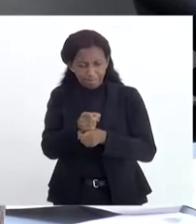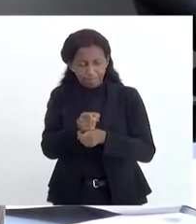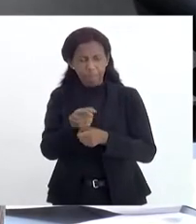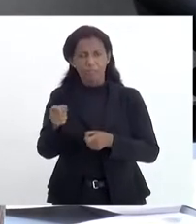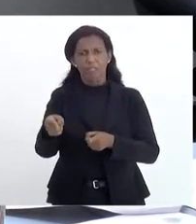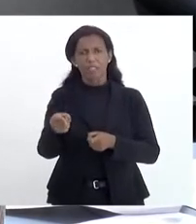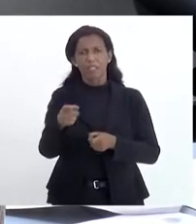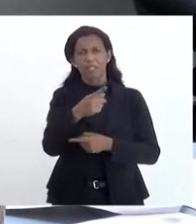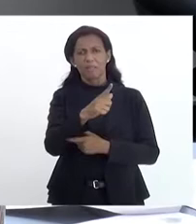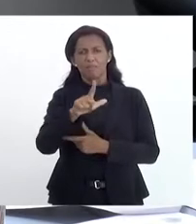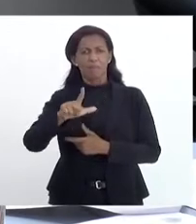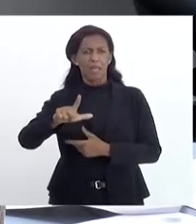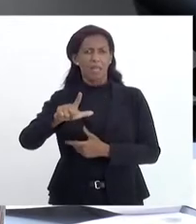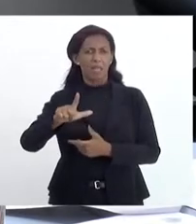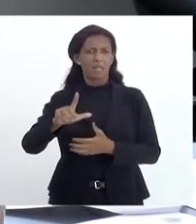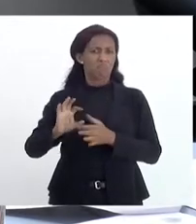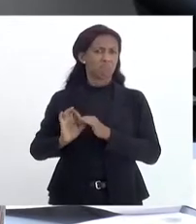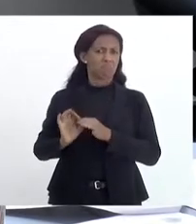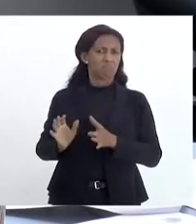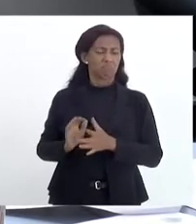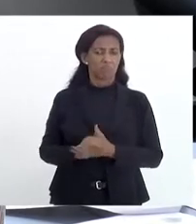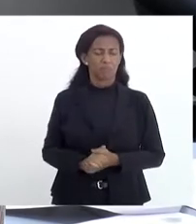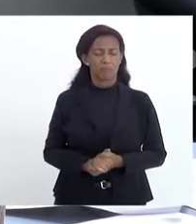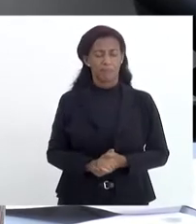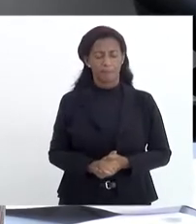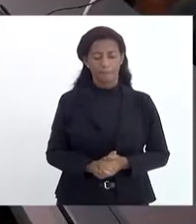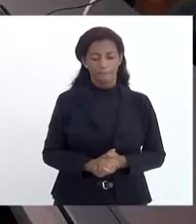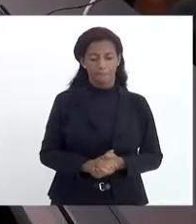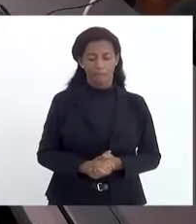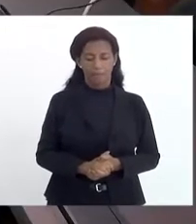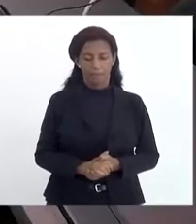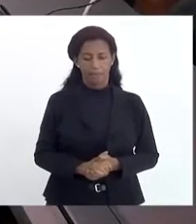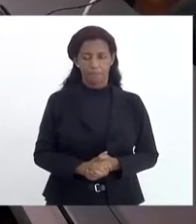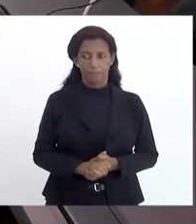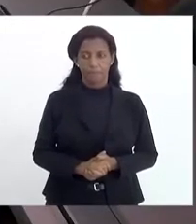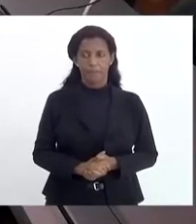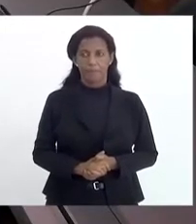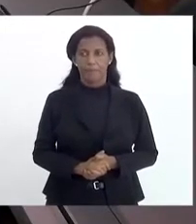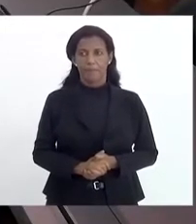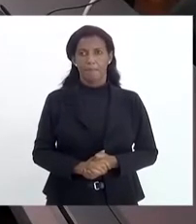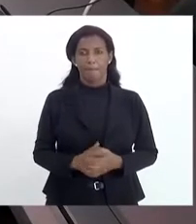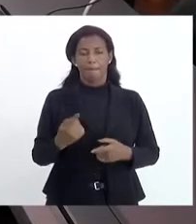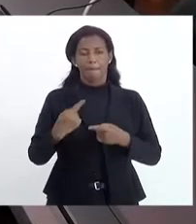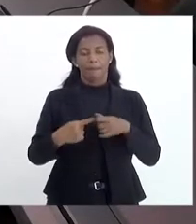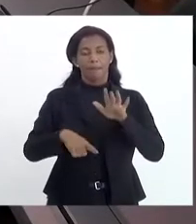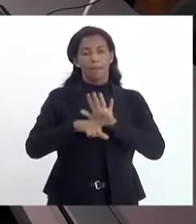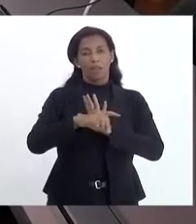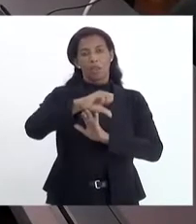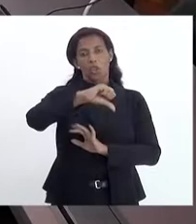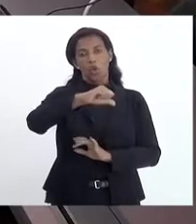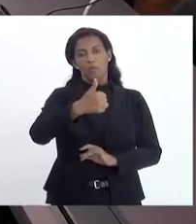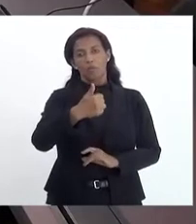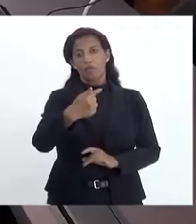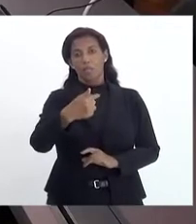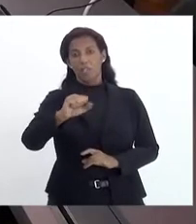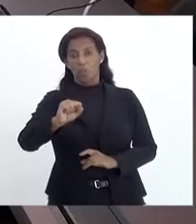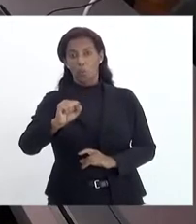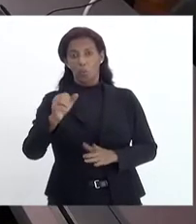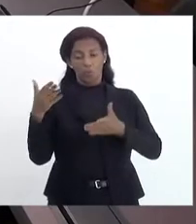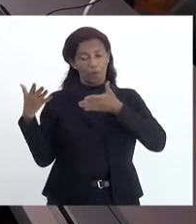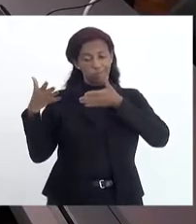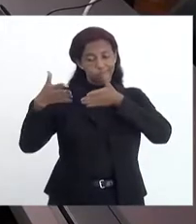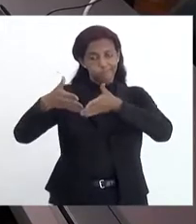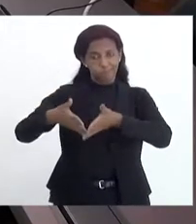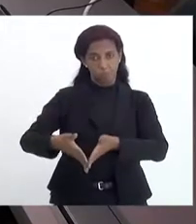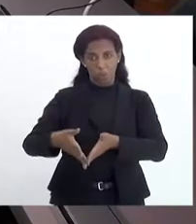nesse projeto autorizativo. É que a lei, deputado Luiz Paulo, 9178, fala especificamente